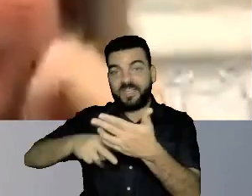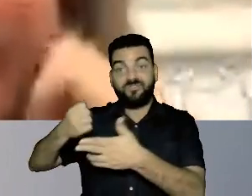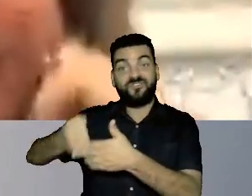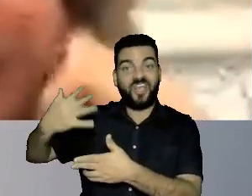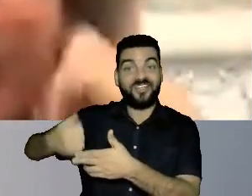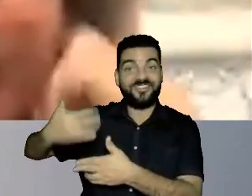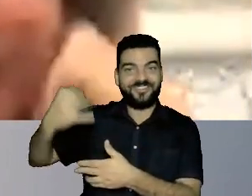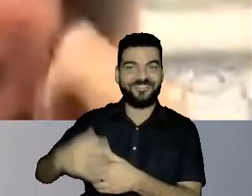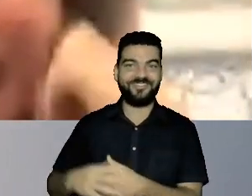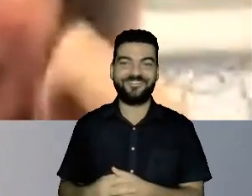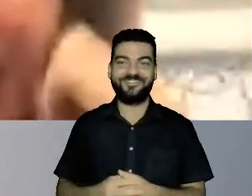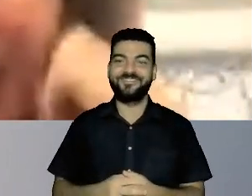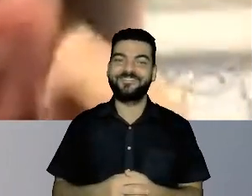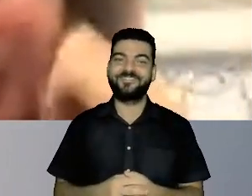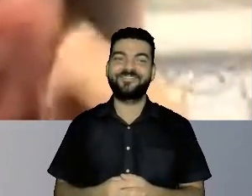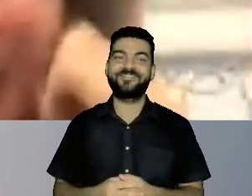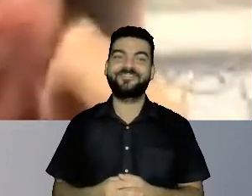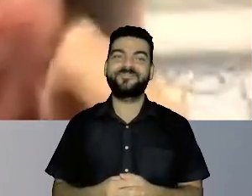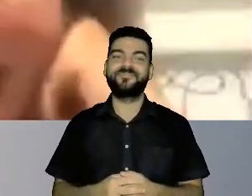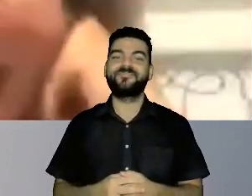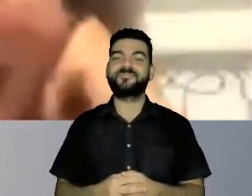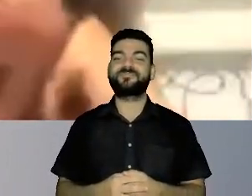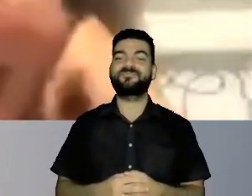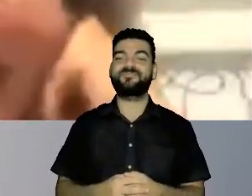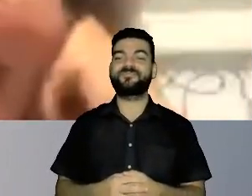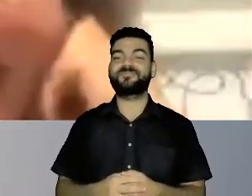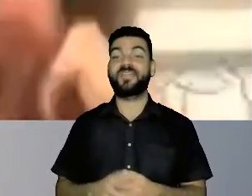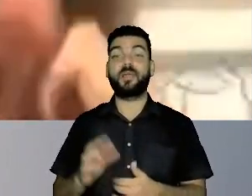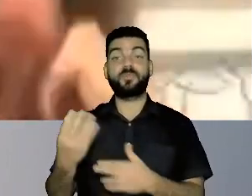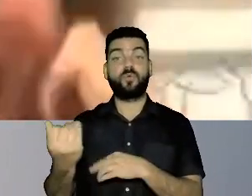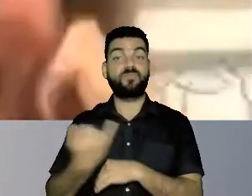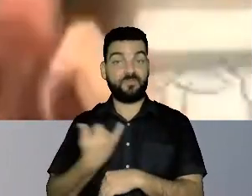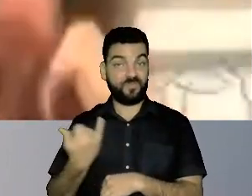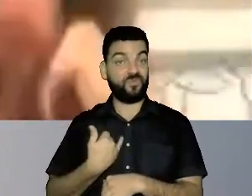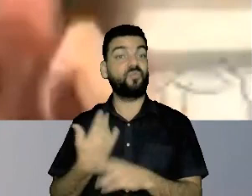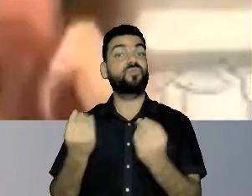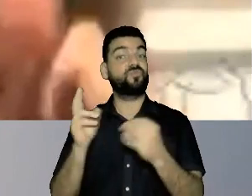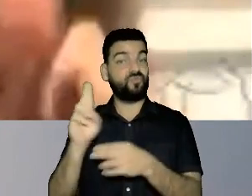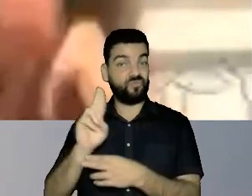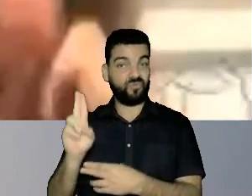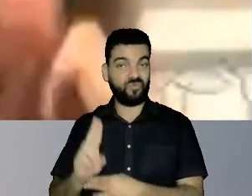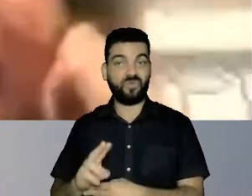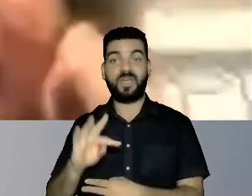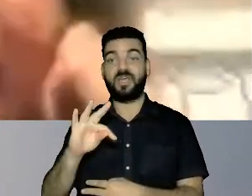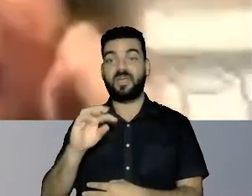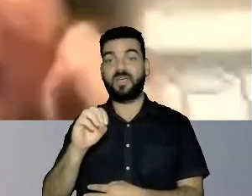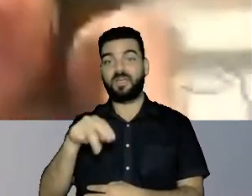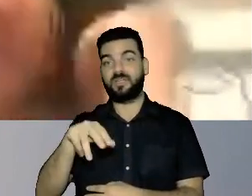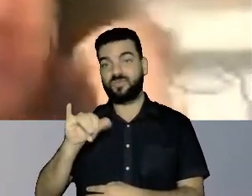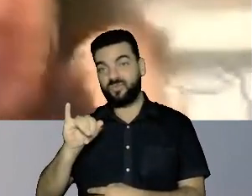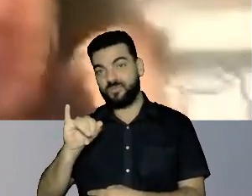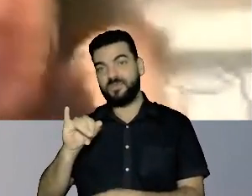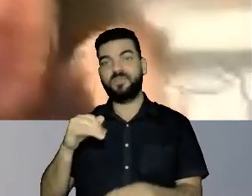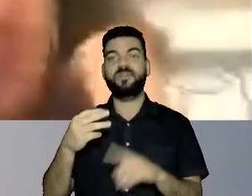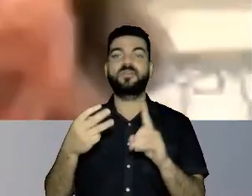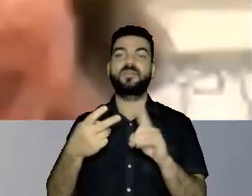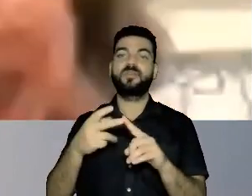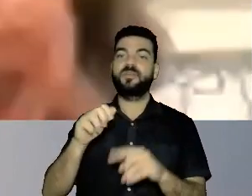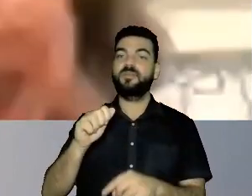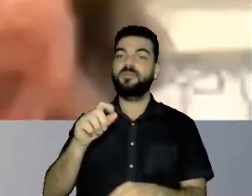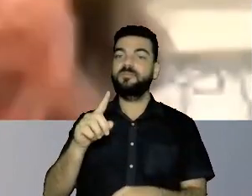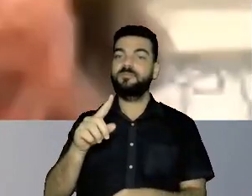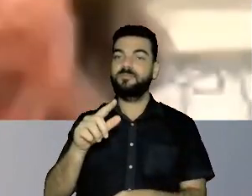Olá, oi, eu estava vendo aqui as contribuições no chat, quando eu disse que eu não me lembraram